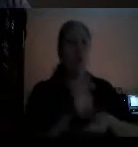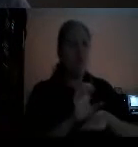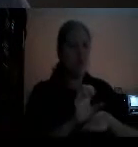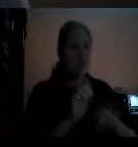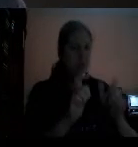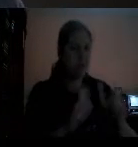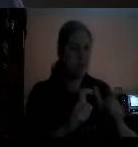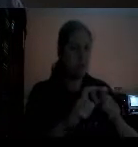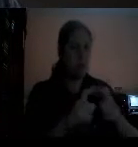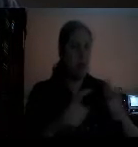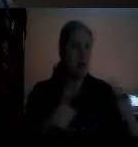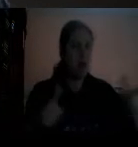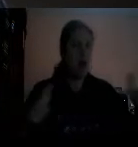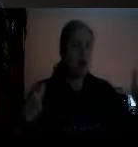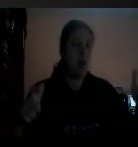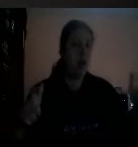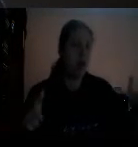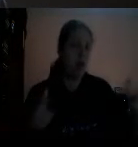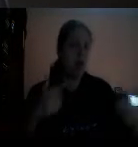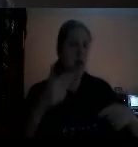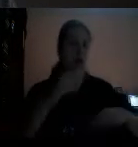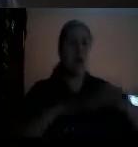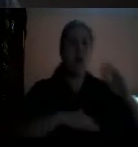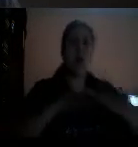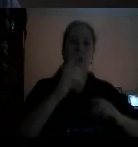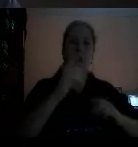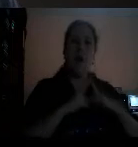geopolítica norte-americano, ele vai ter que intervir.